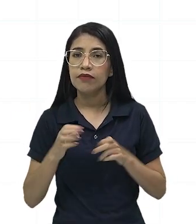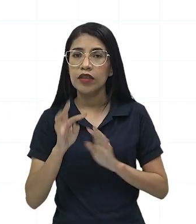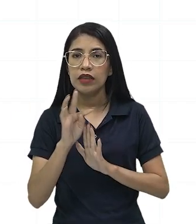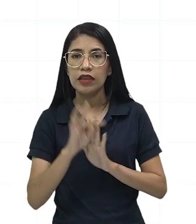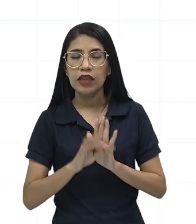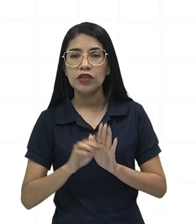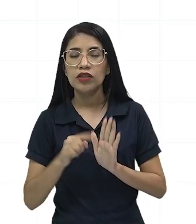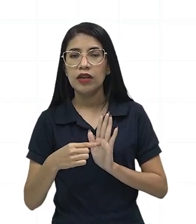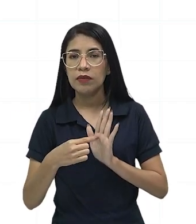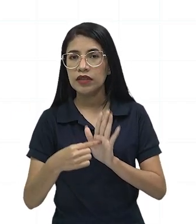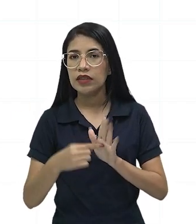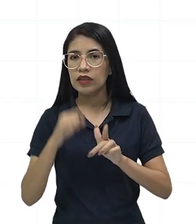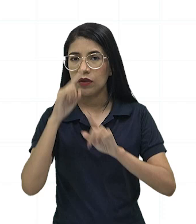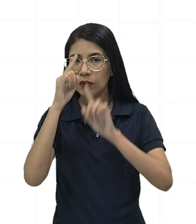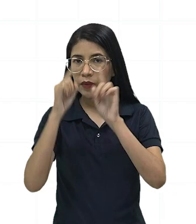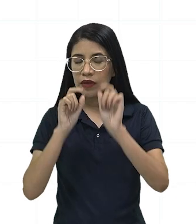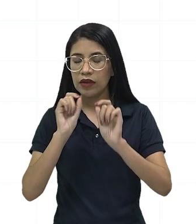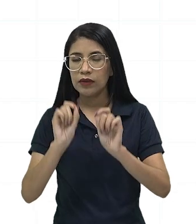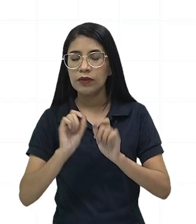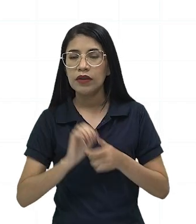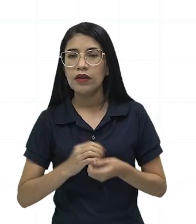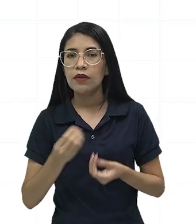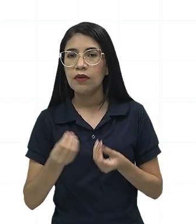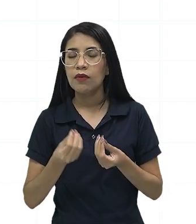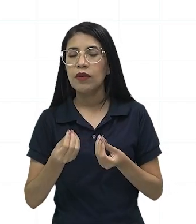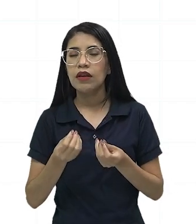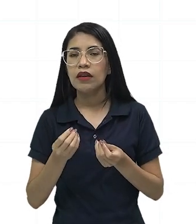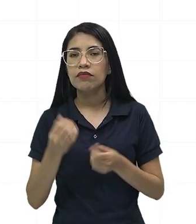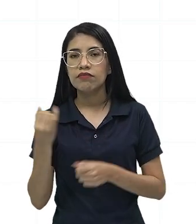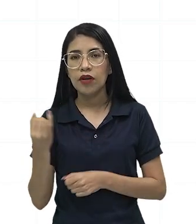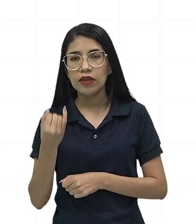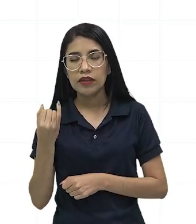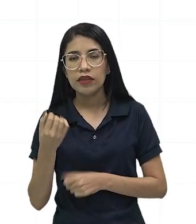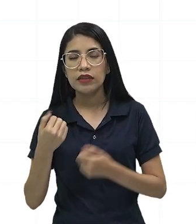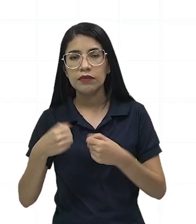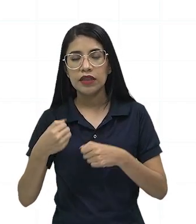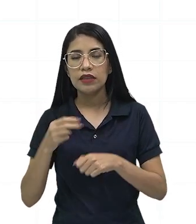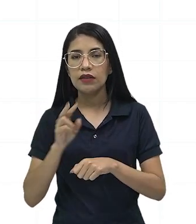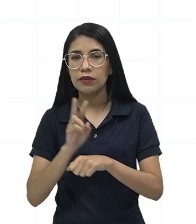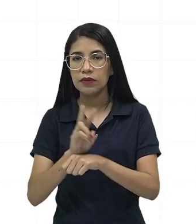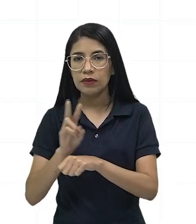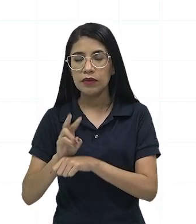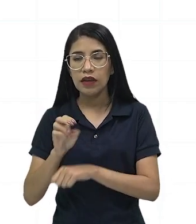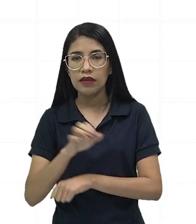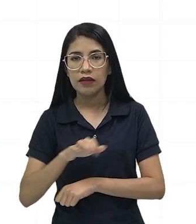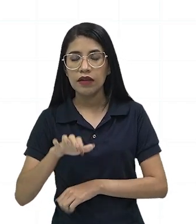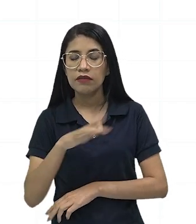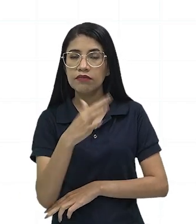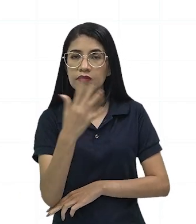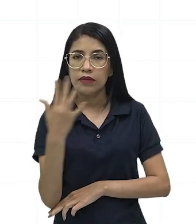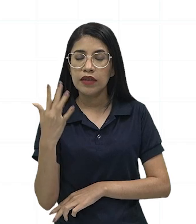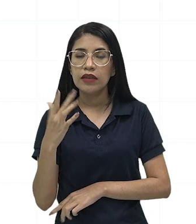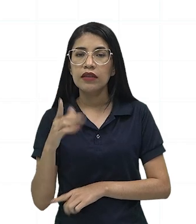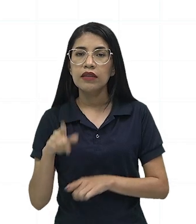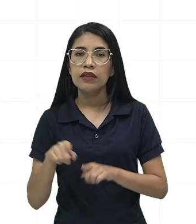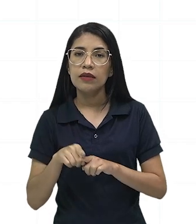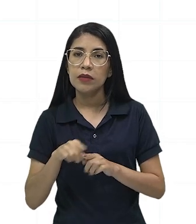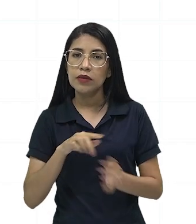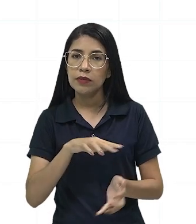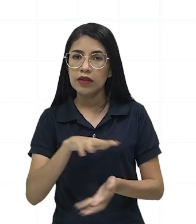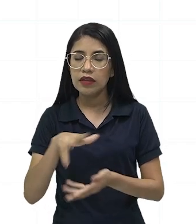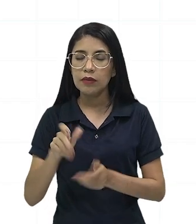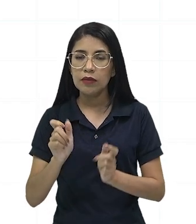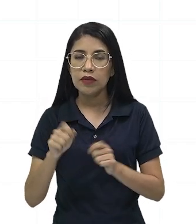apresenta essa ideia sobre como é importante esse cuidado, né? Cuidar do planeta para que as